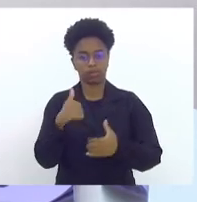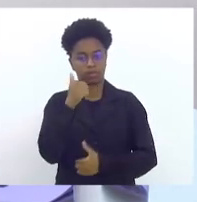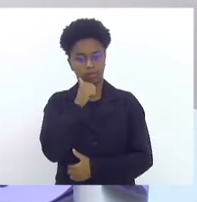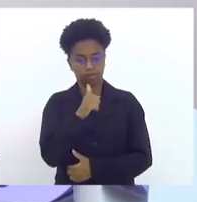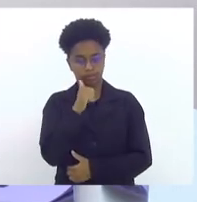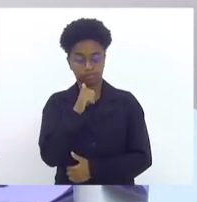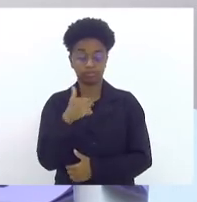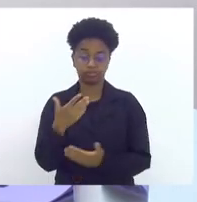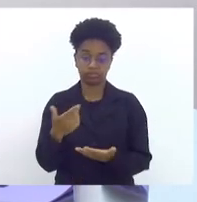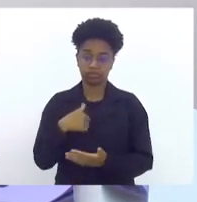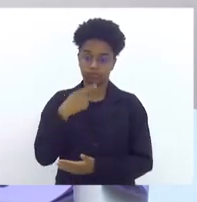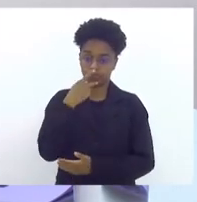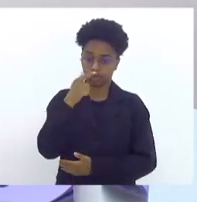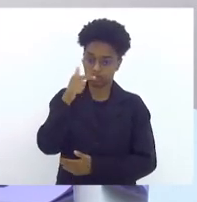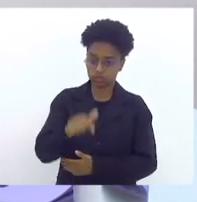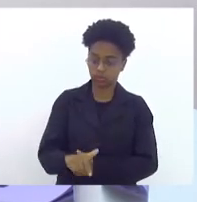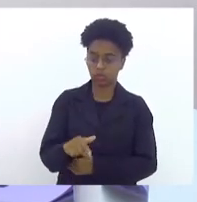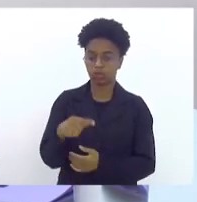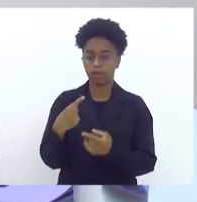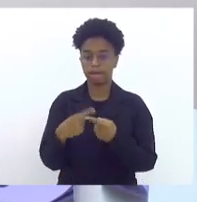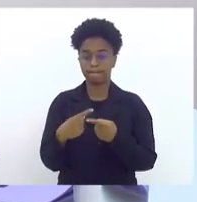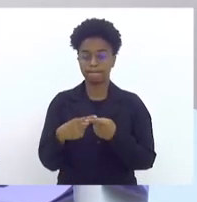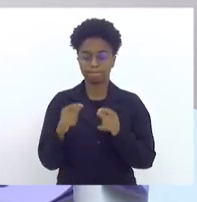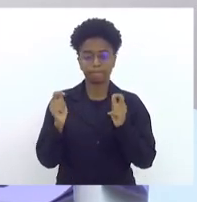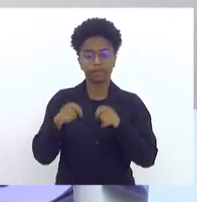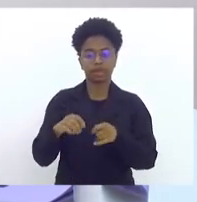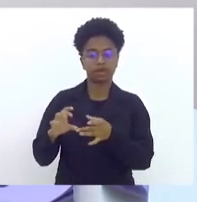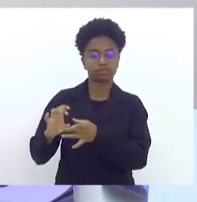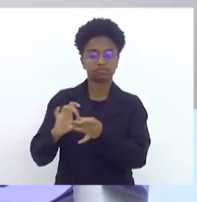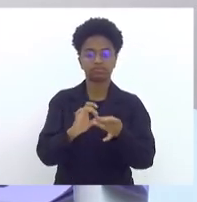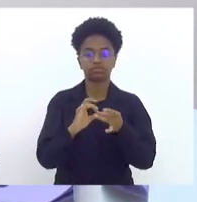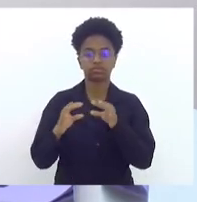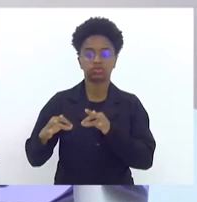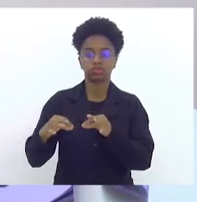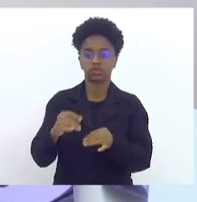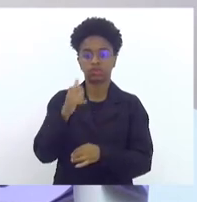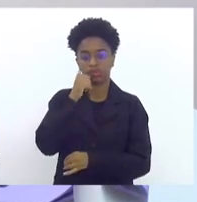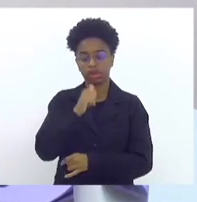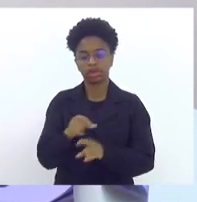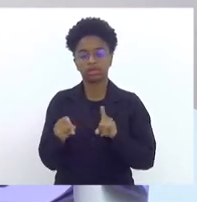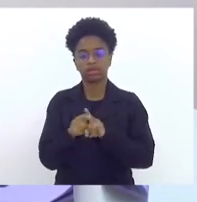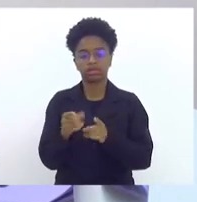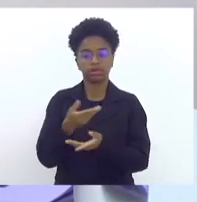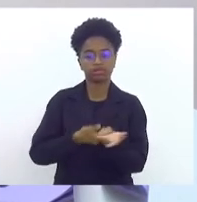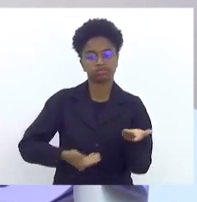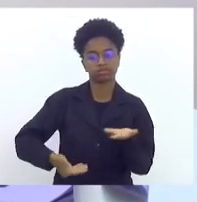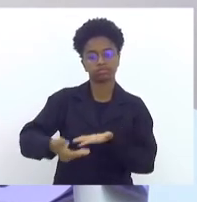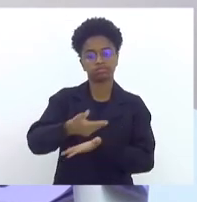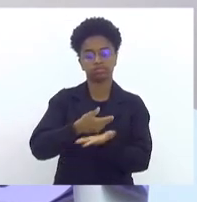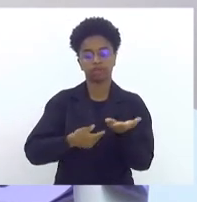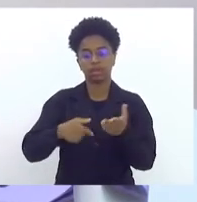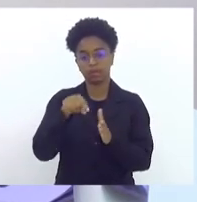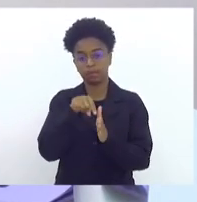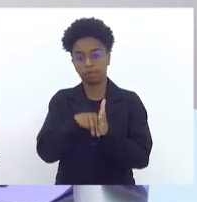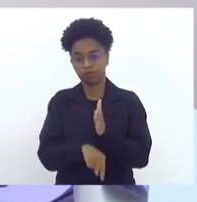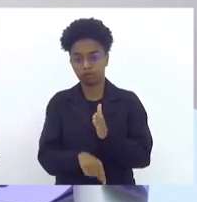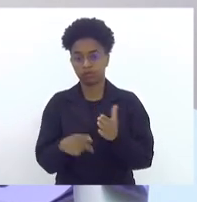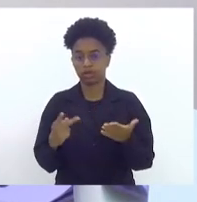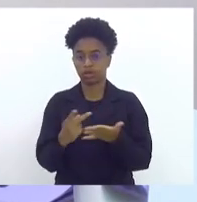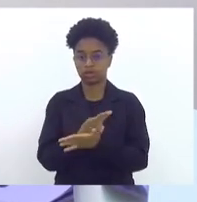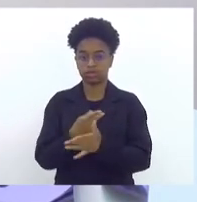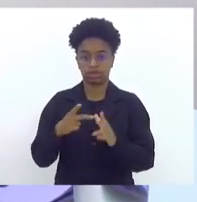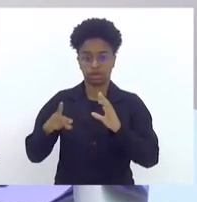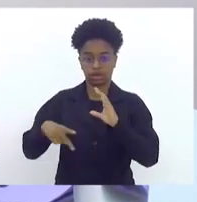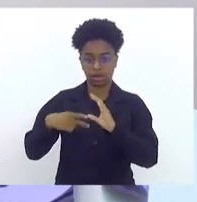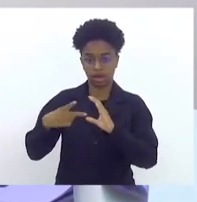volta a dizer esse perfil de poder integrar toda a bancada e a interlocução ser profunda com a